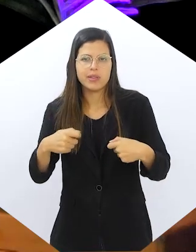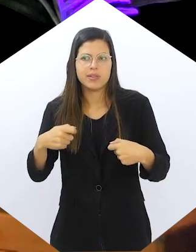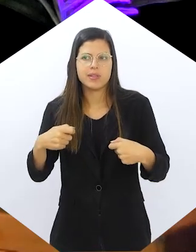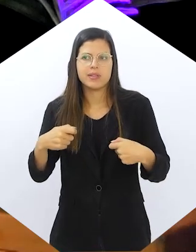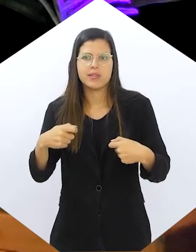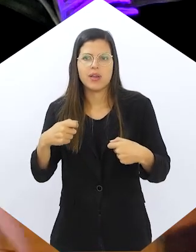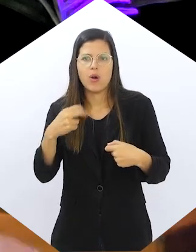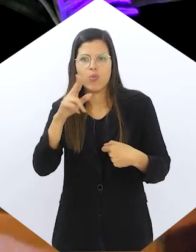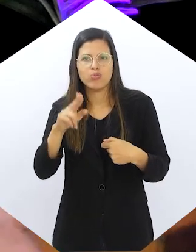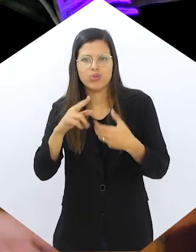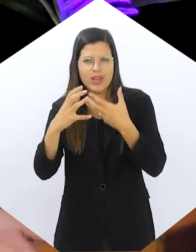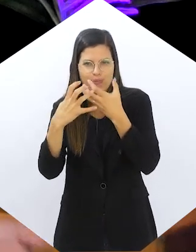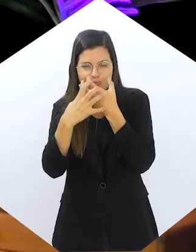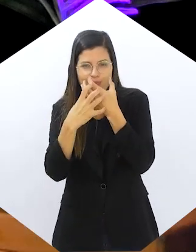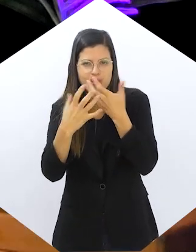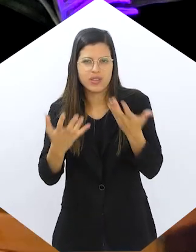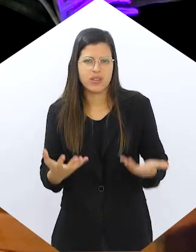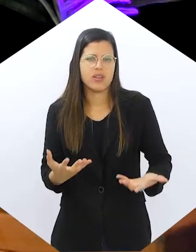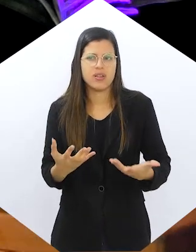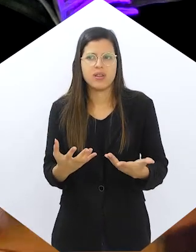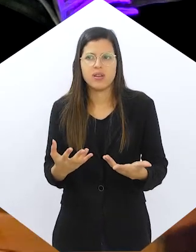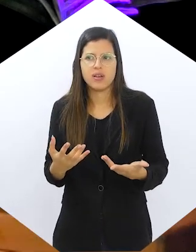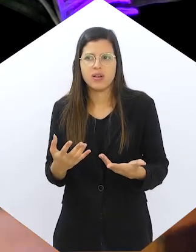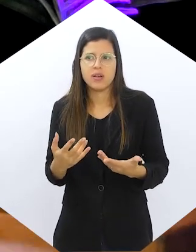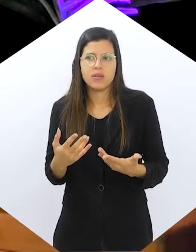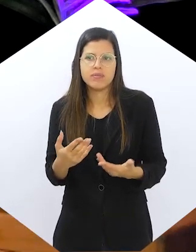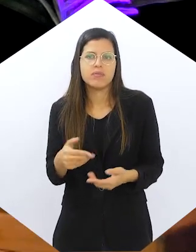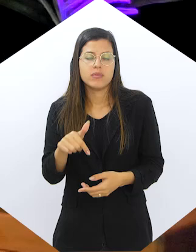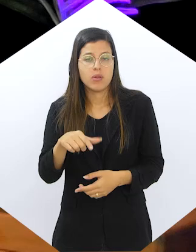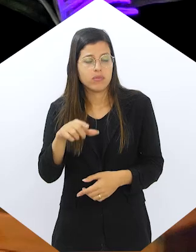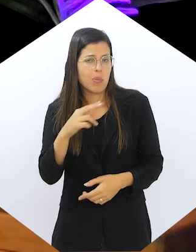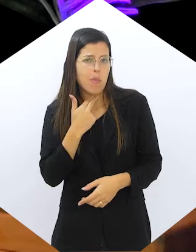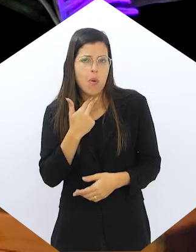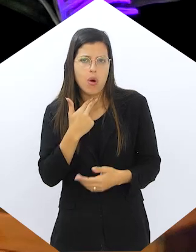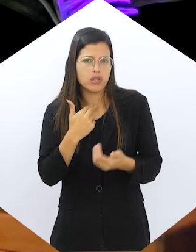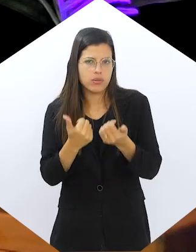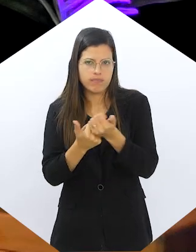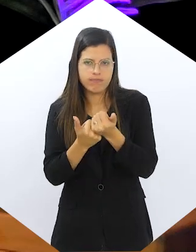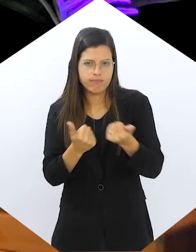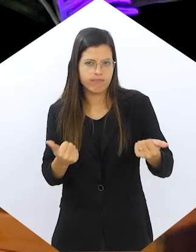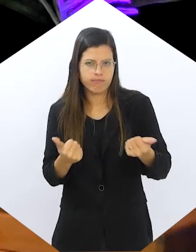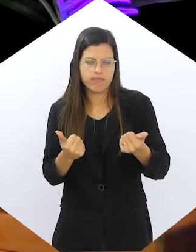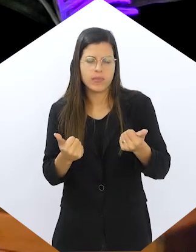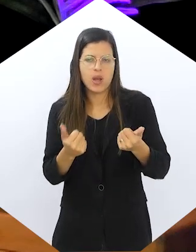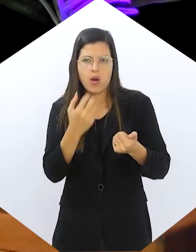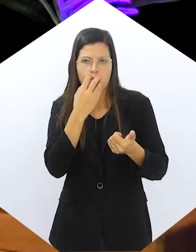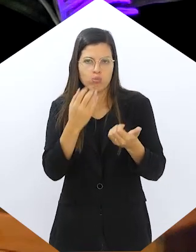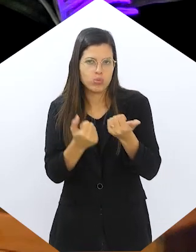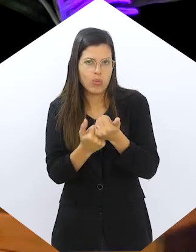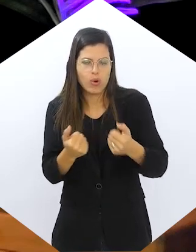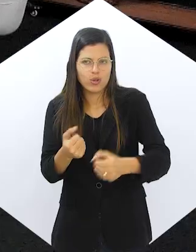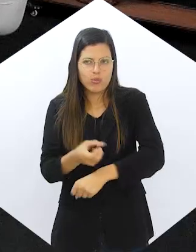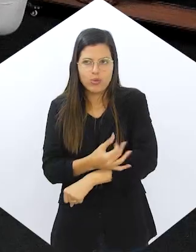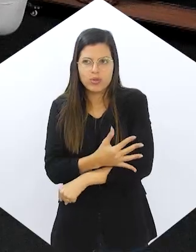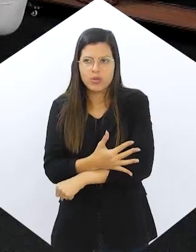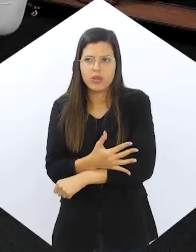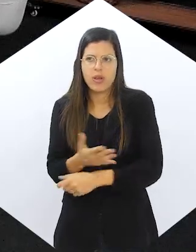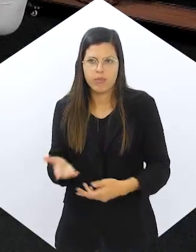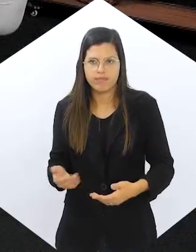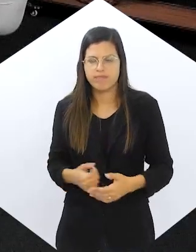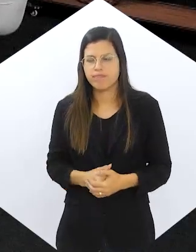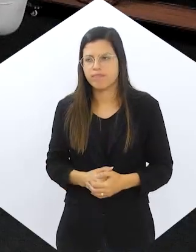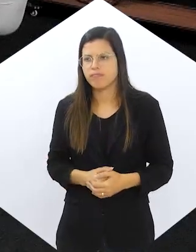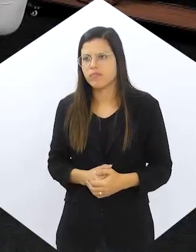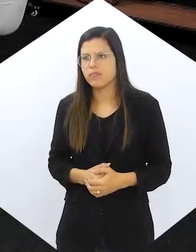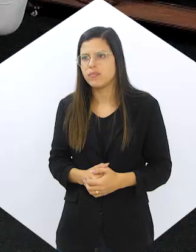os cães que estão descritos naquela lei não pode ser suporte emocional, porque o suporte emocional não pode exigir que use